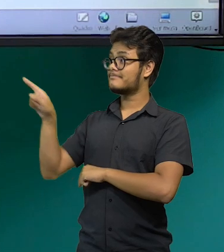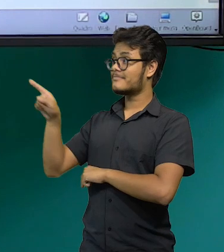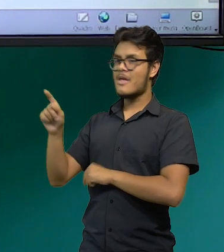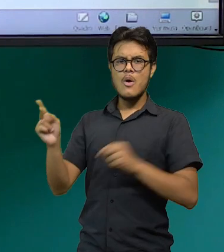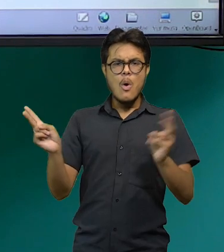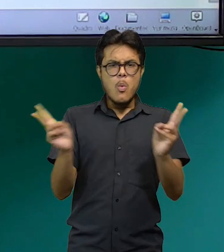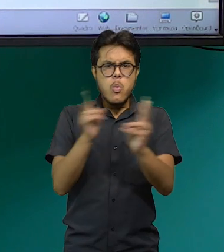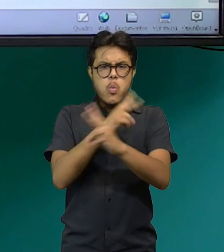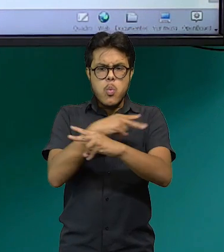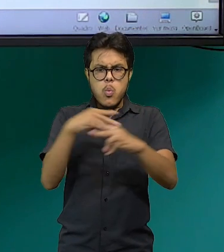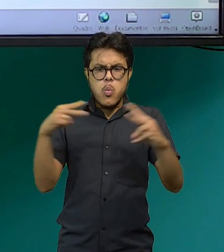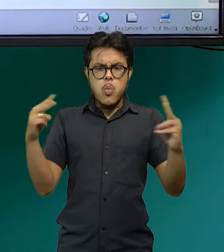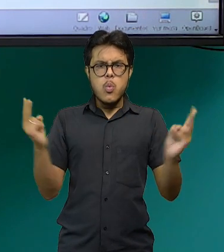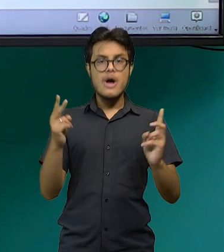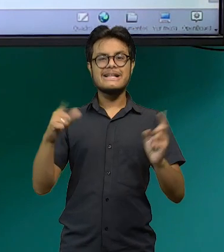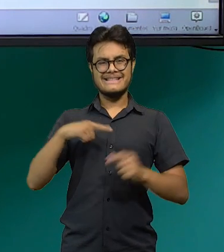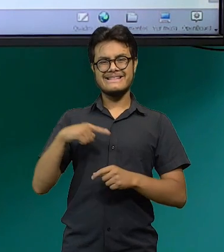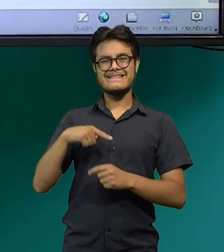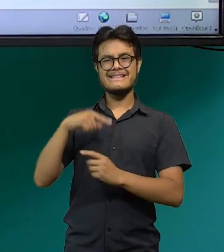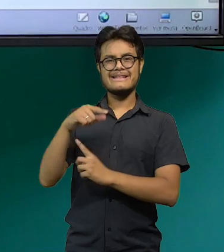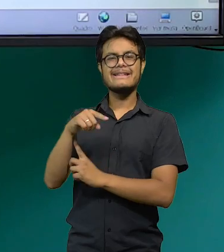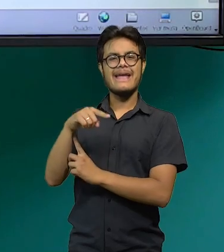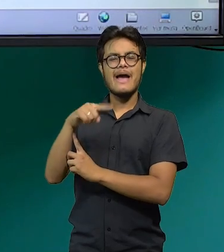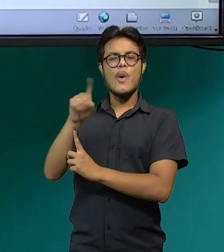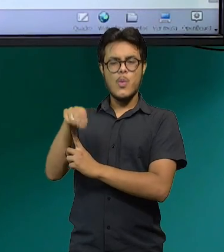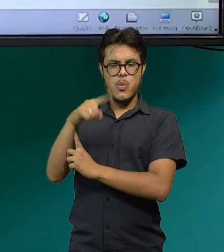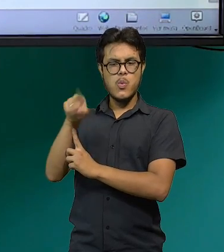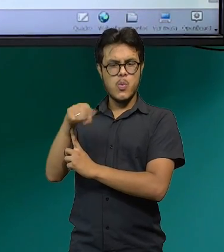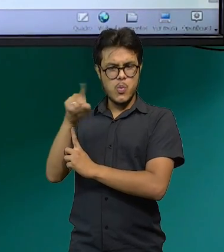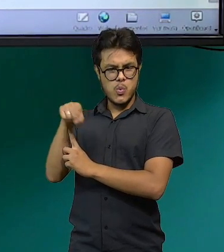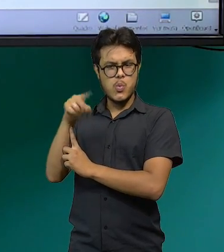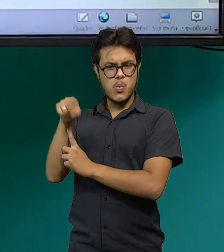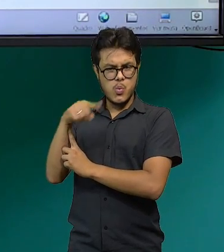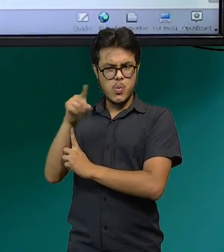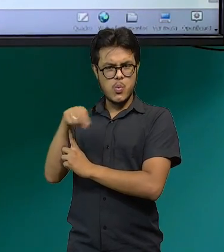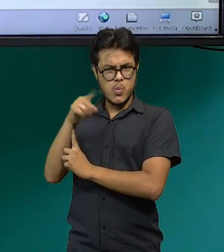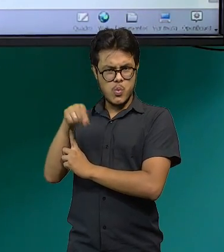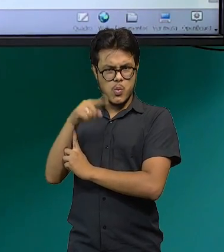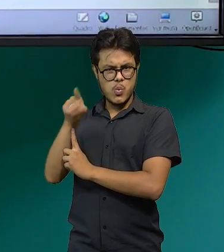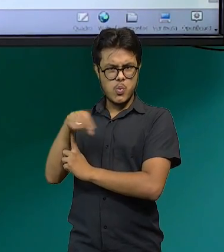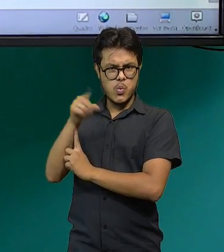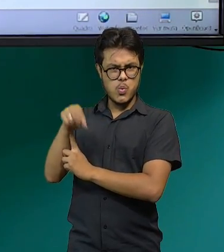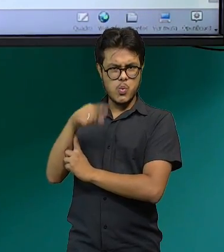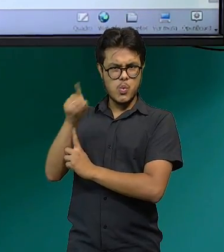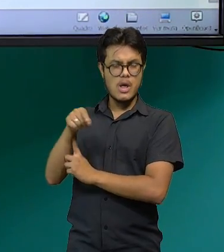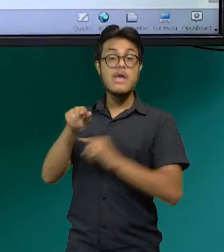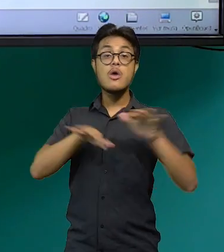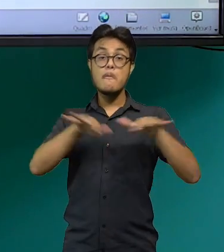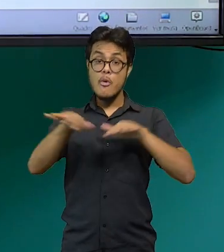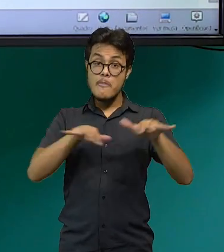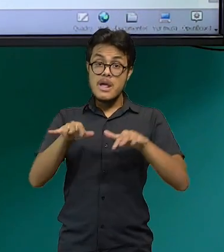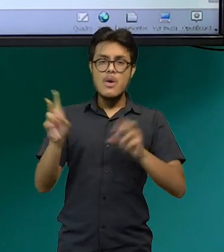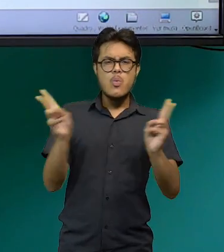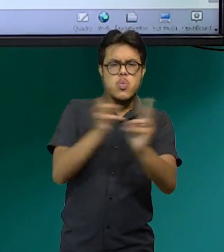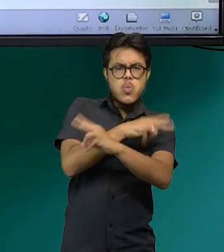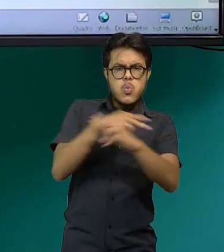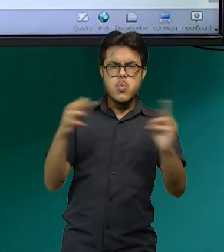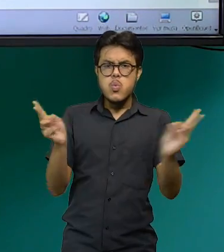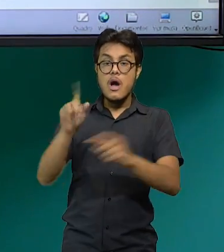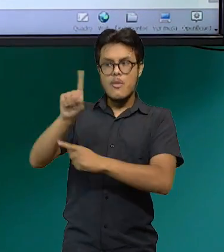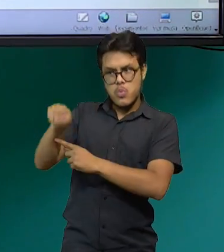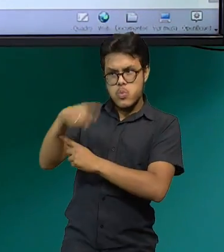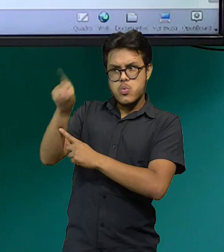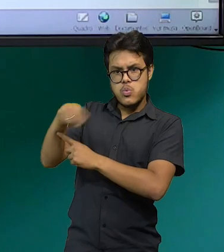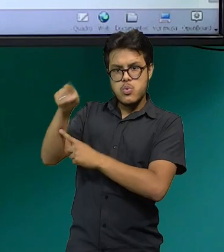que eu tenho o movimento das pás de uma turbina através do vento que está batendo nelas. E